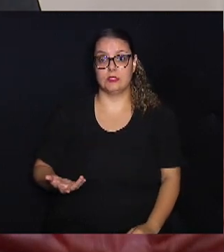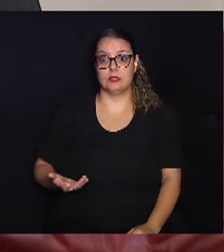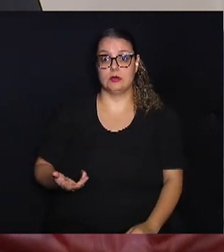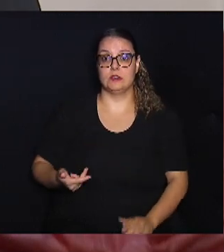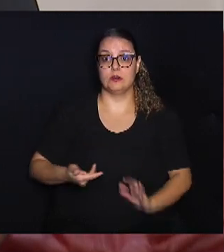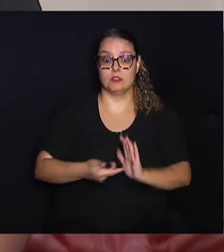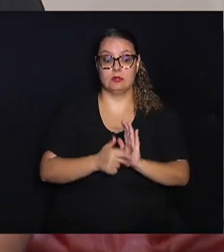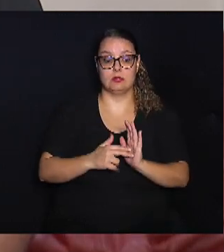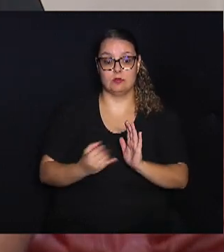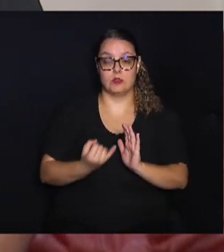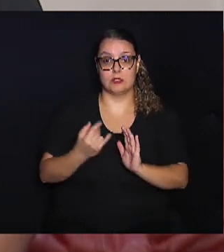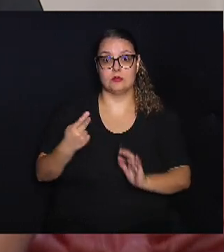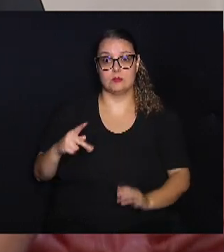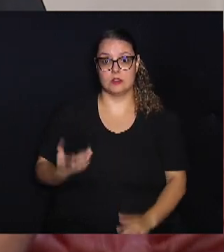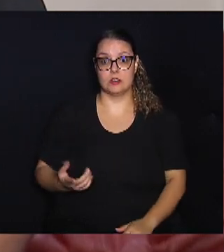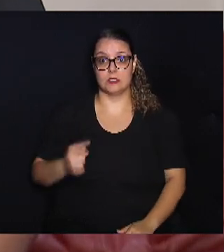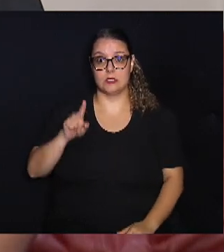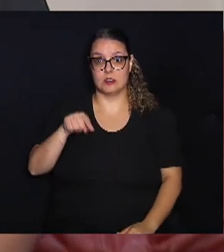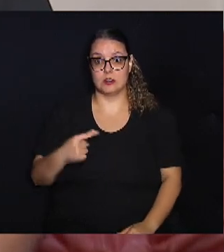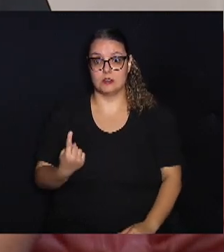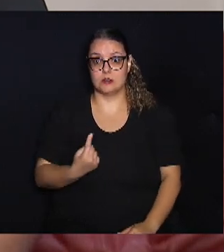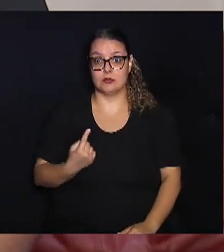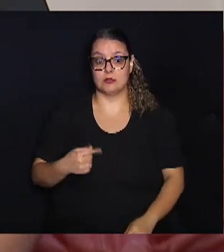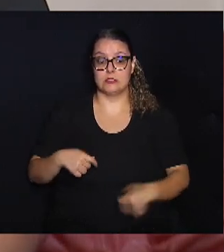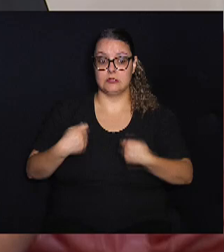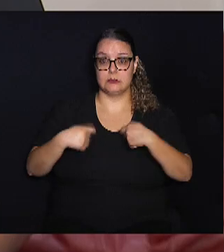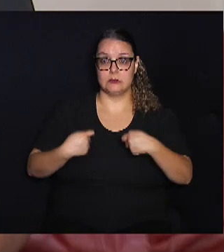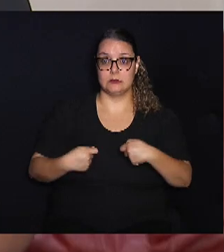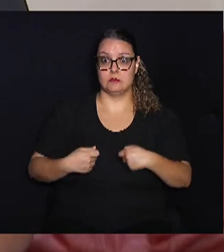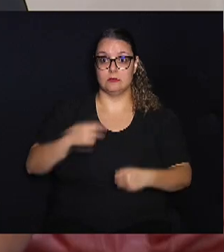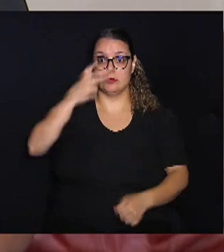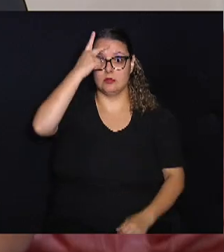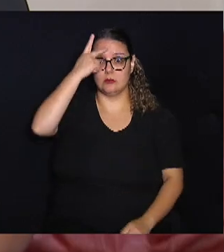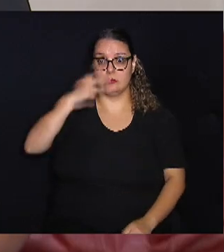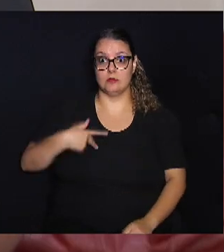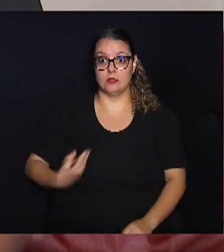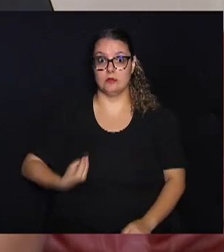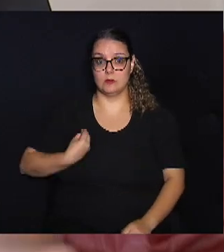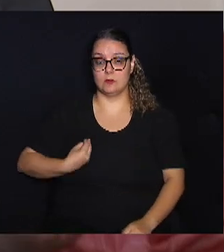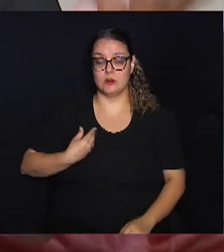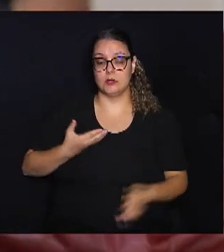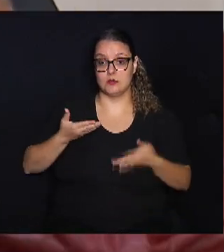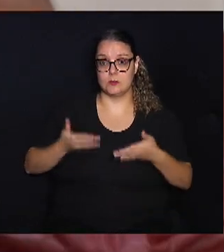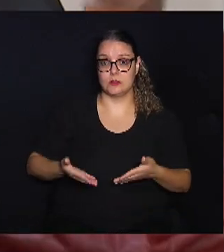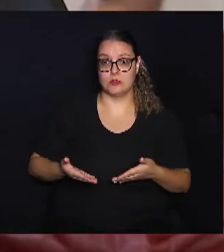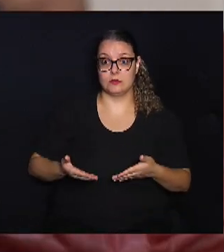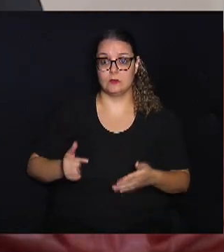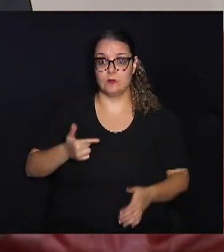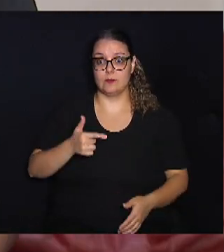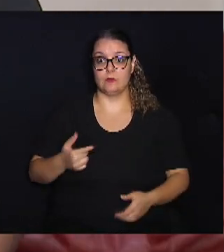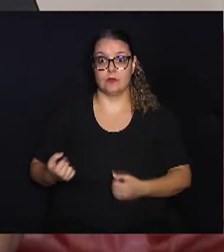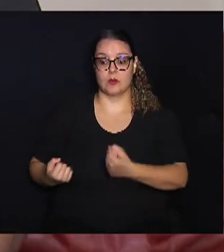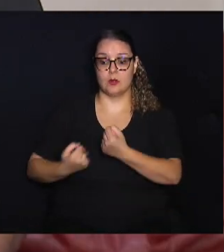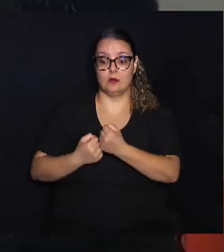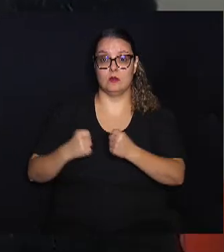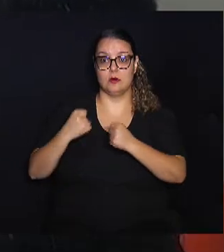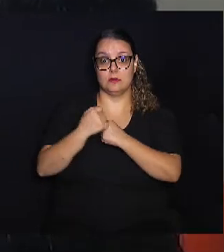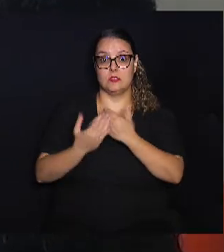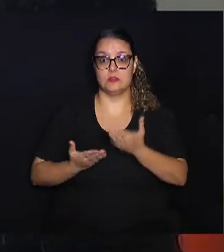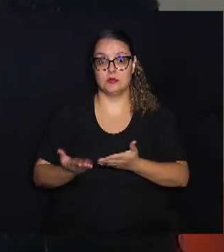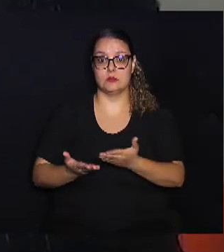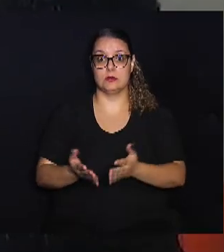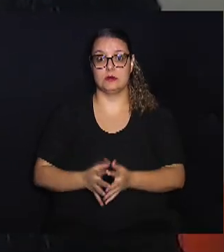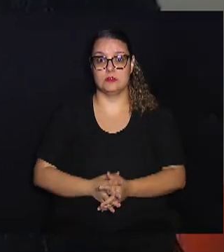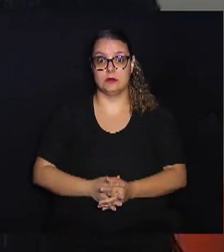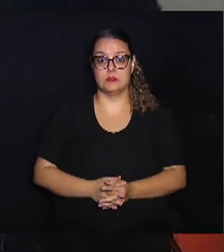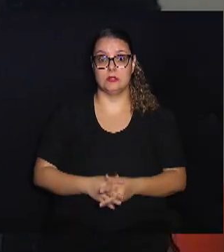para ele e ele está sozinho no sentido de agora eu preciso por mim mesmo viver essa vida sem toda essa proteção, esse cuidado. Então